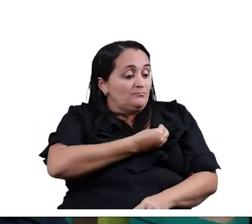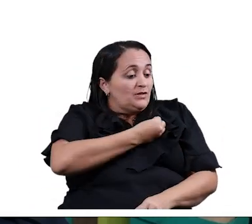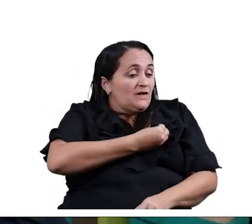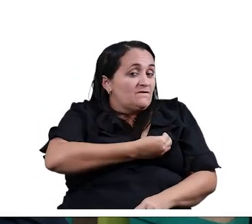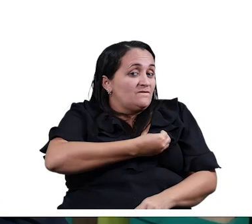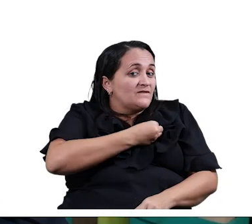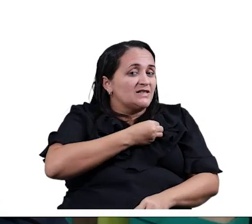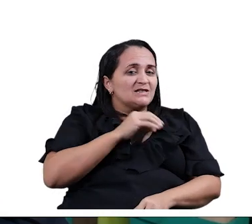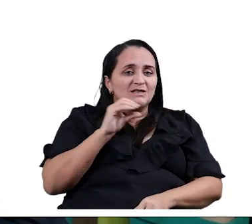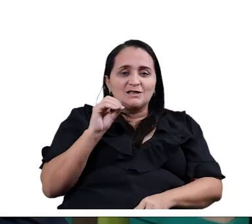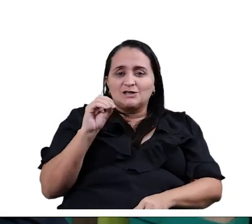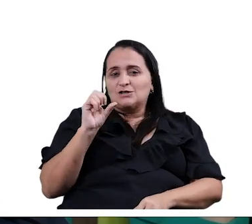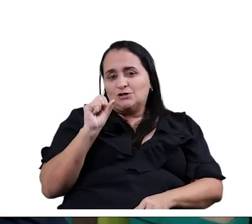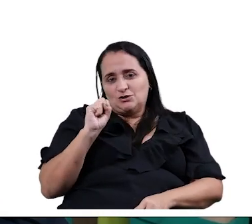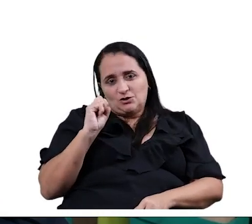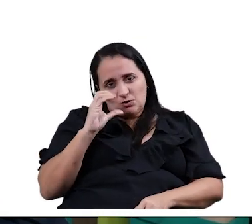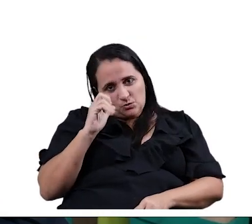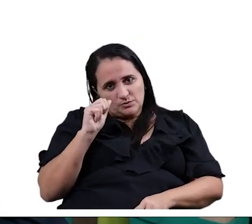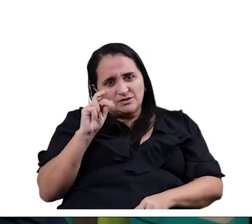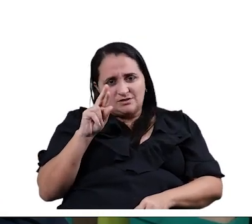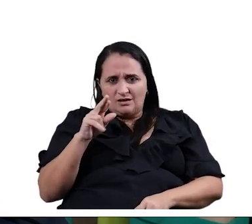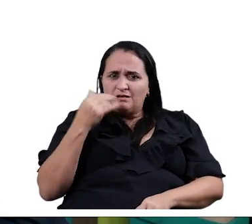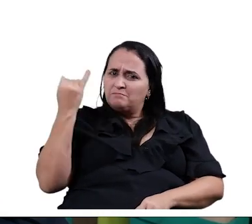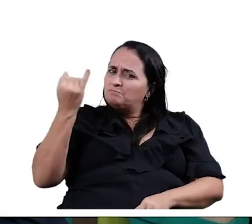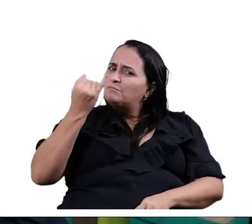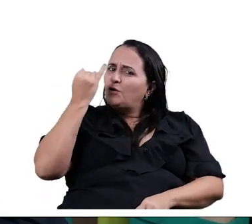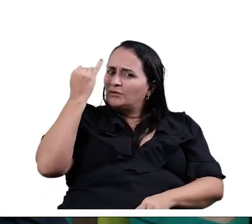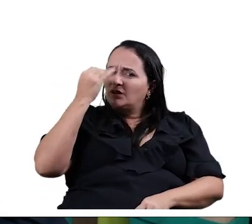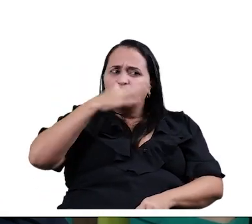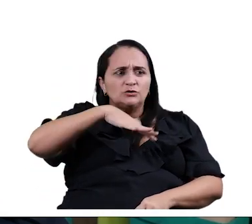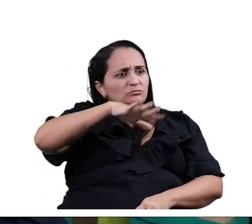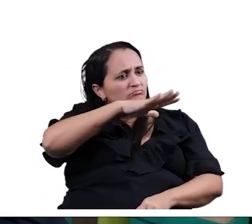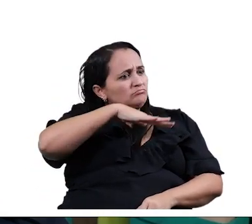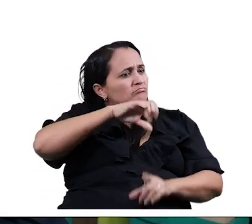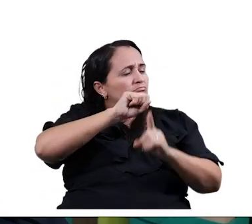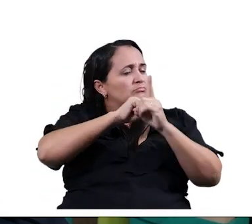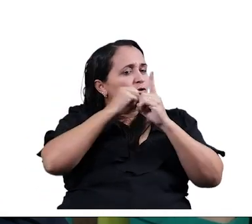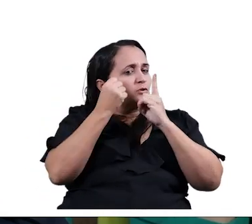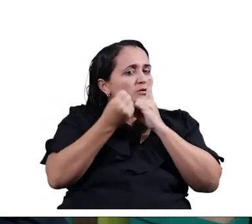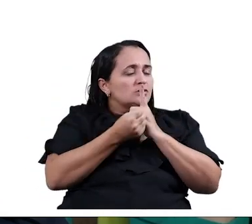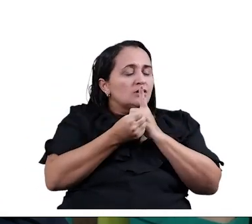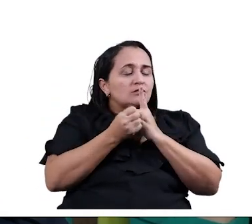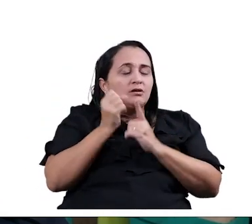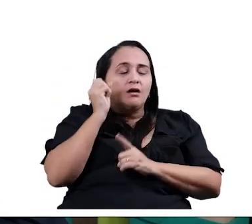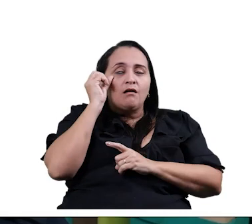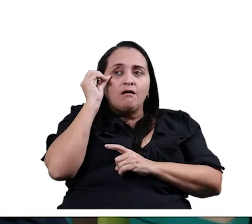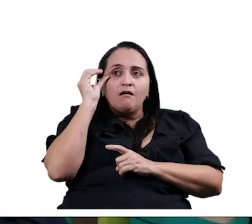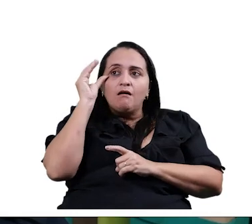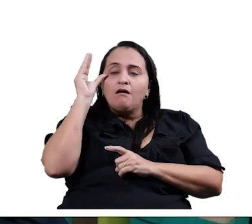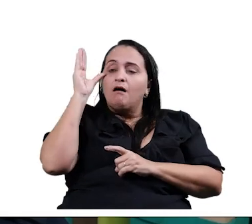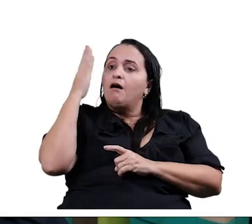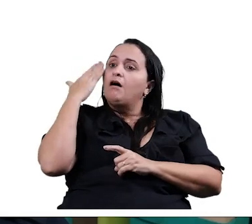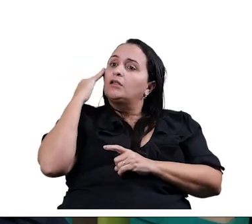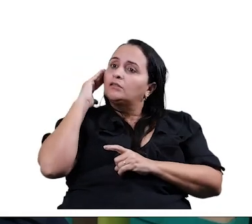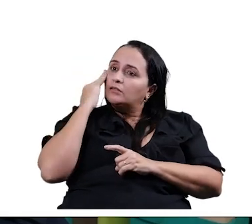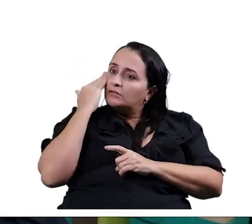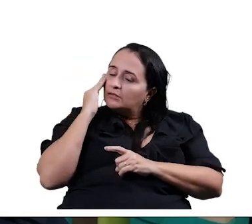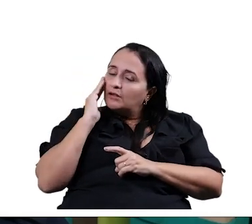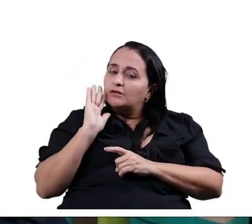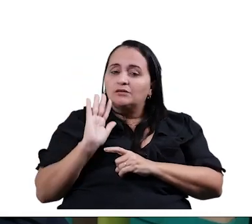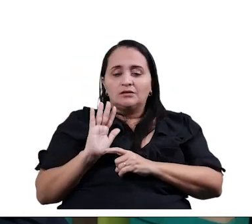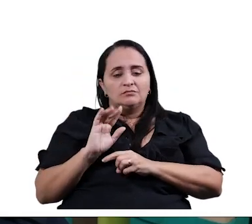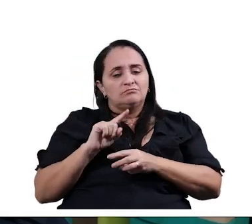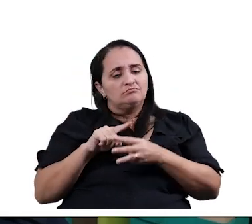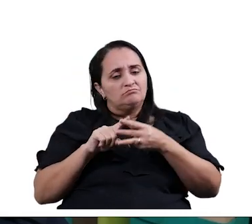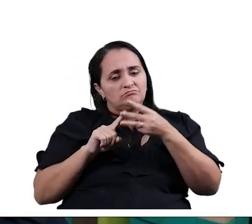da vida de Oscar que foram muito relevantes para a nossa sociedade, certo? Então, contemplamos as nossas